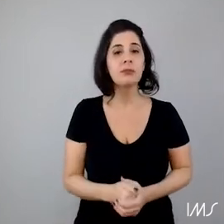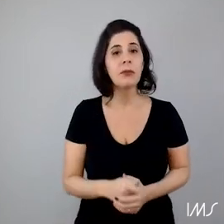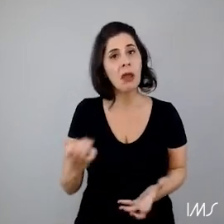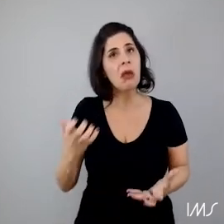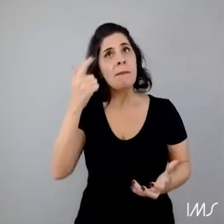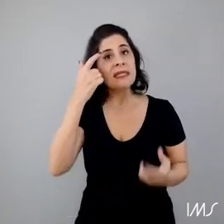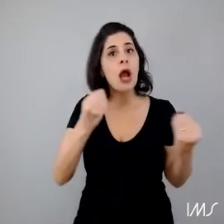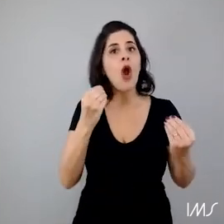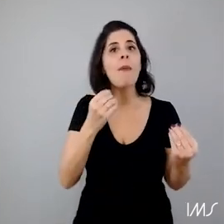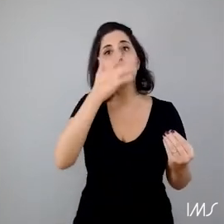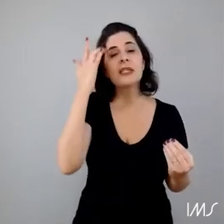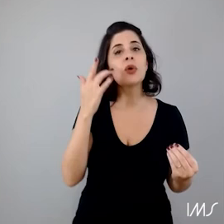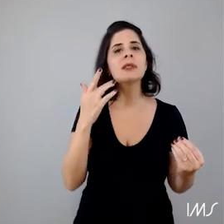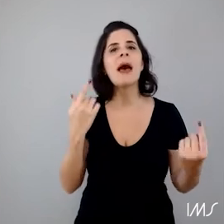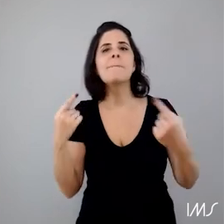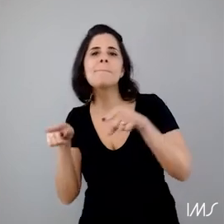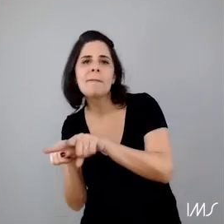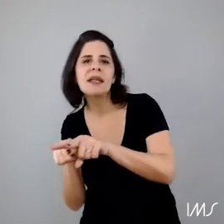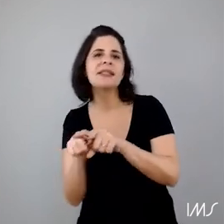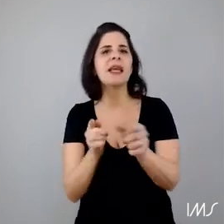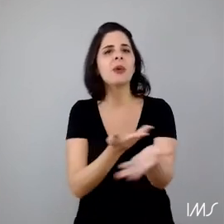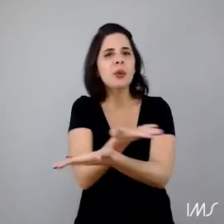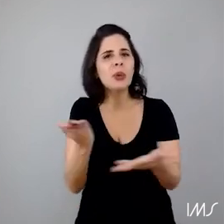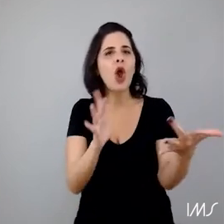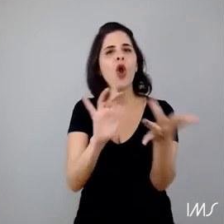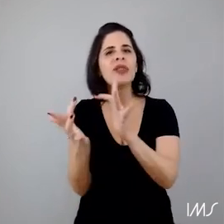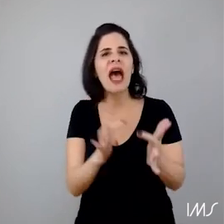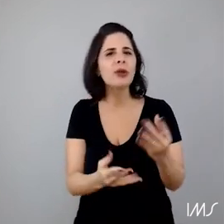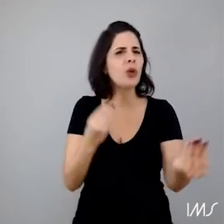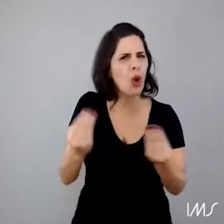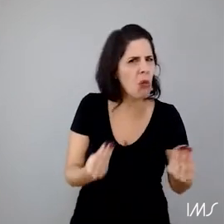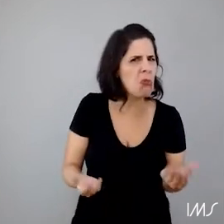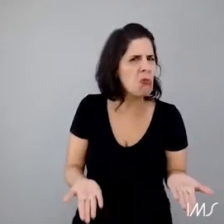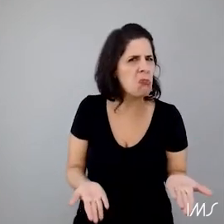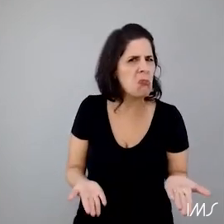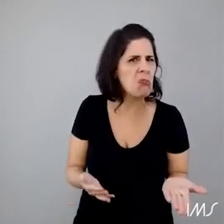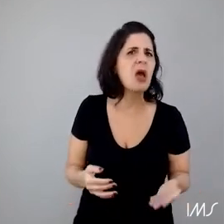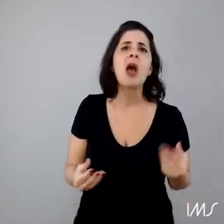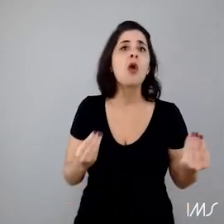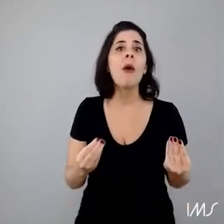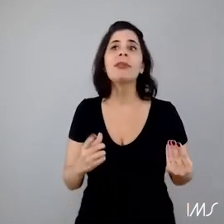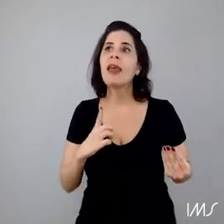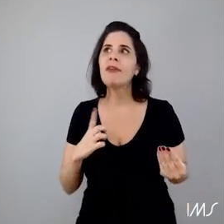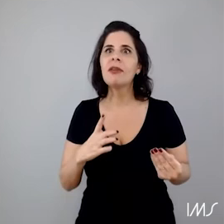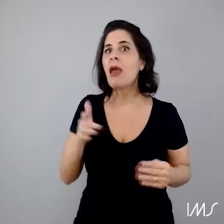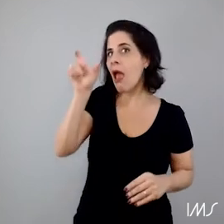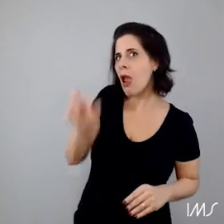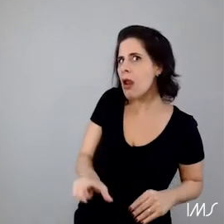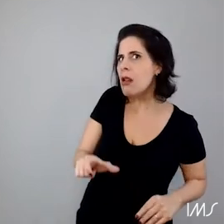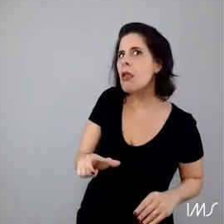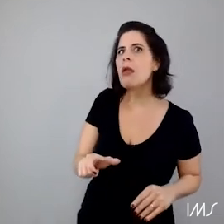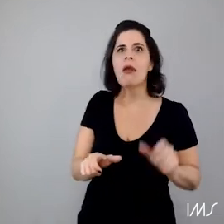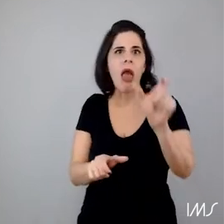né, nessa rede, figuras deslocadas, e como isso influiu na produção intelectual e artística